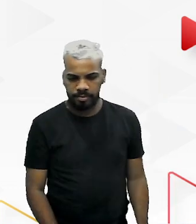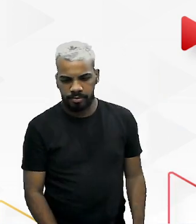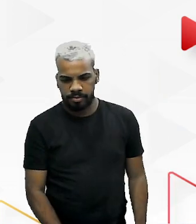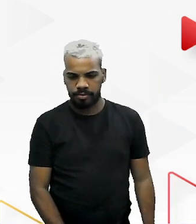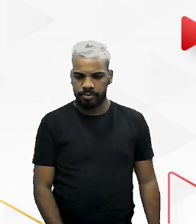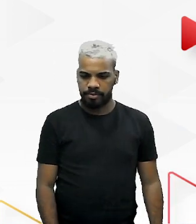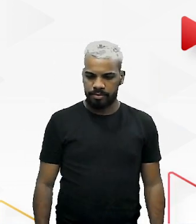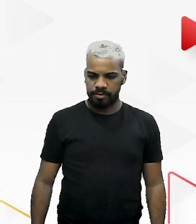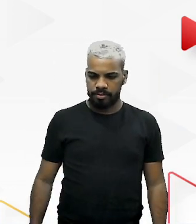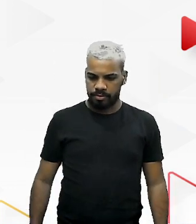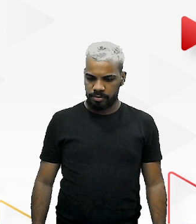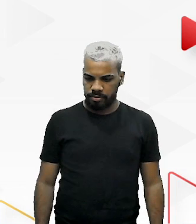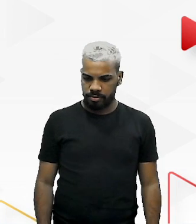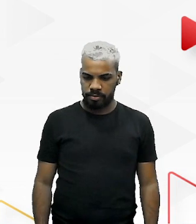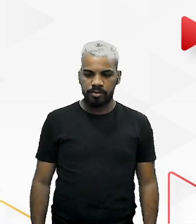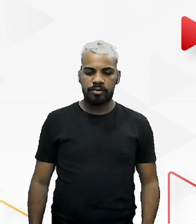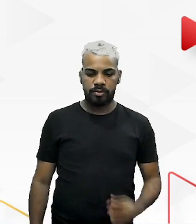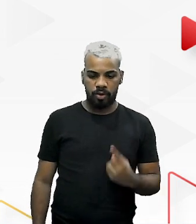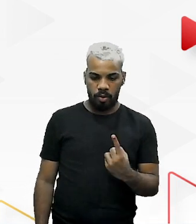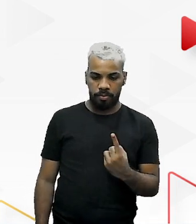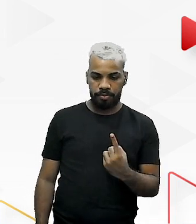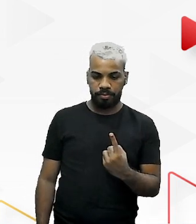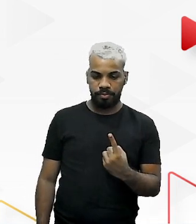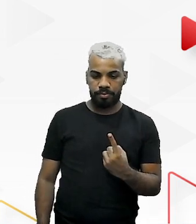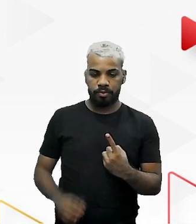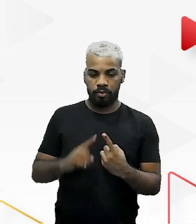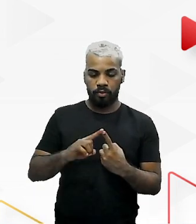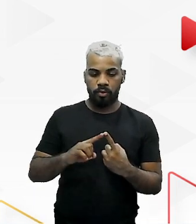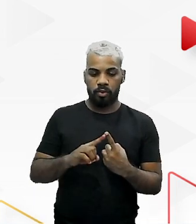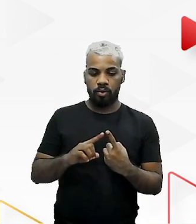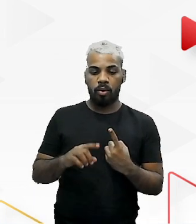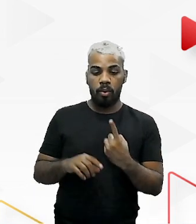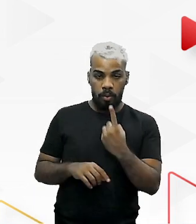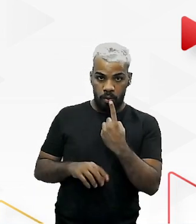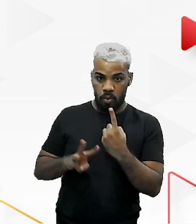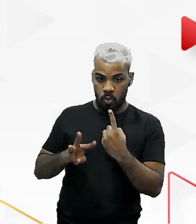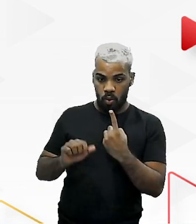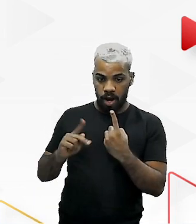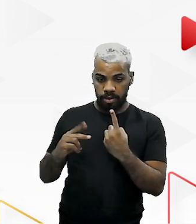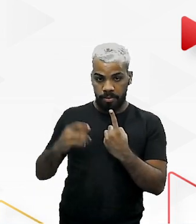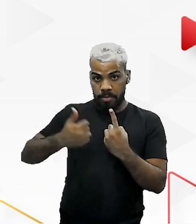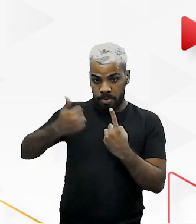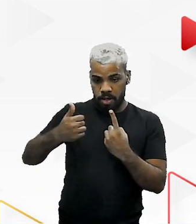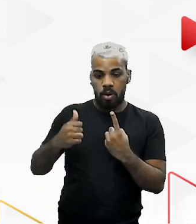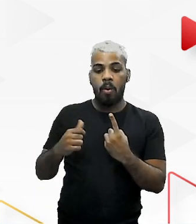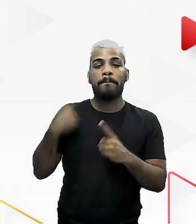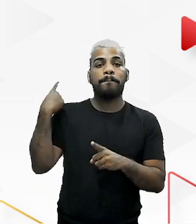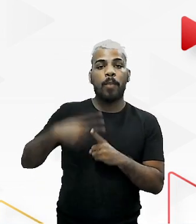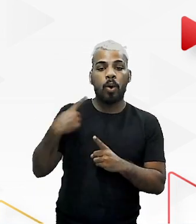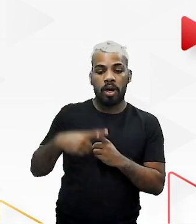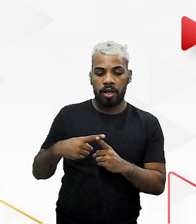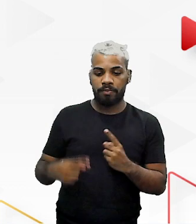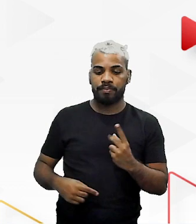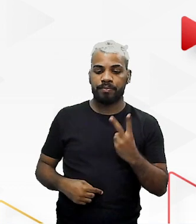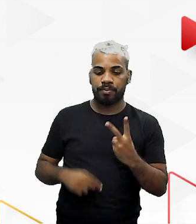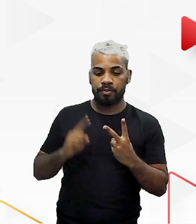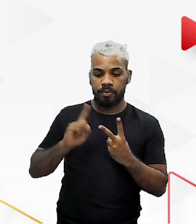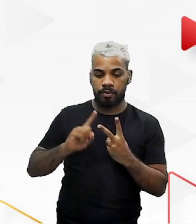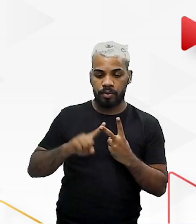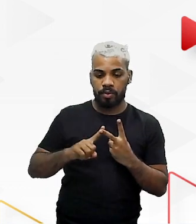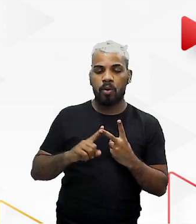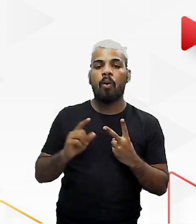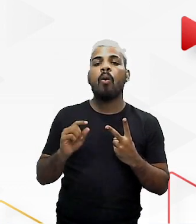quando. Where, onde. How, como.